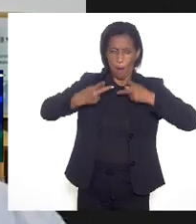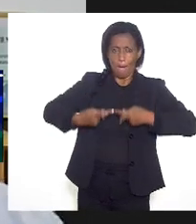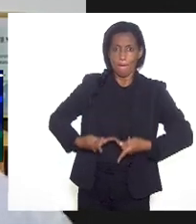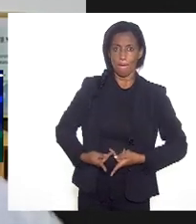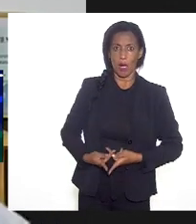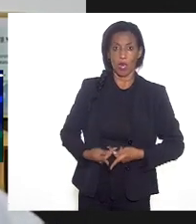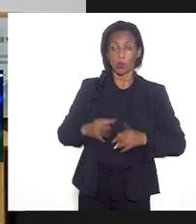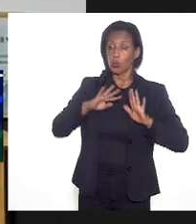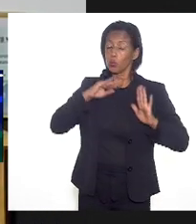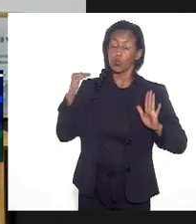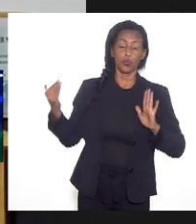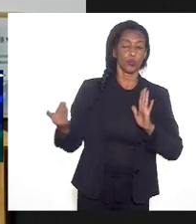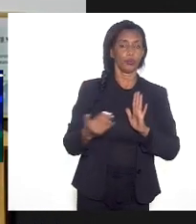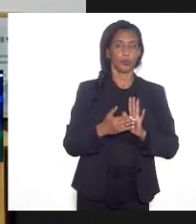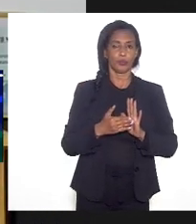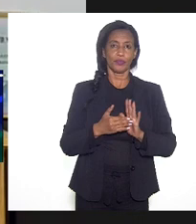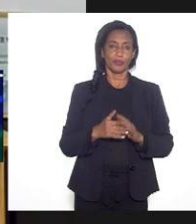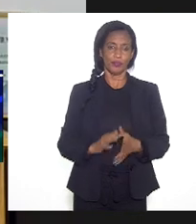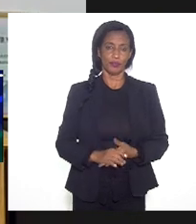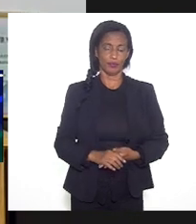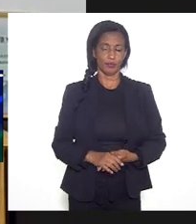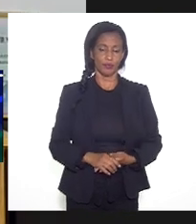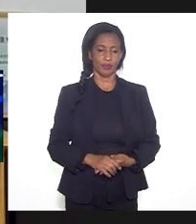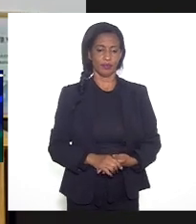forma integral.